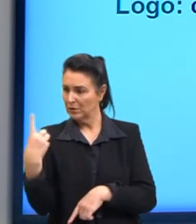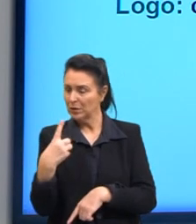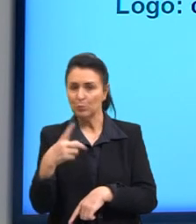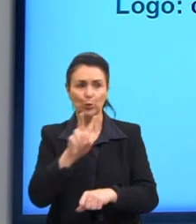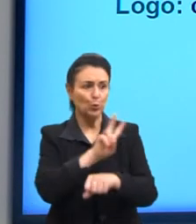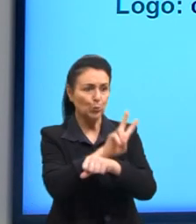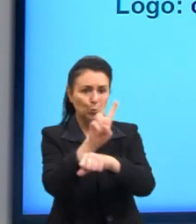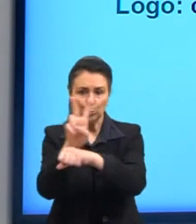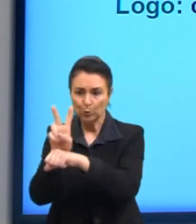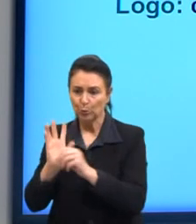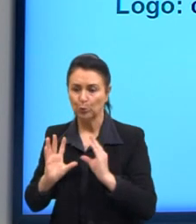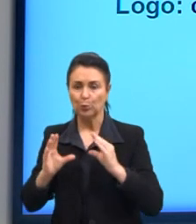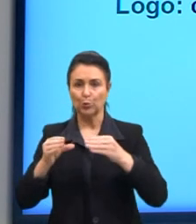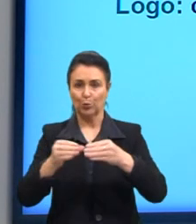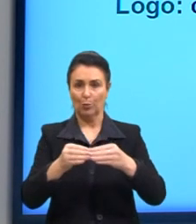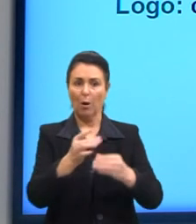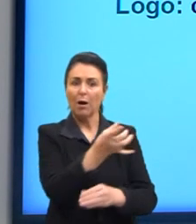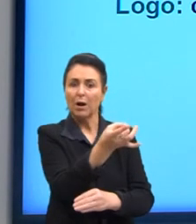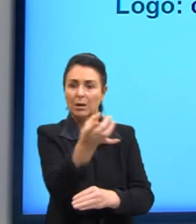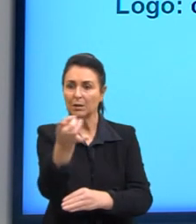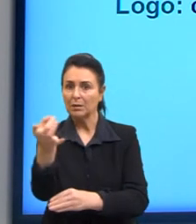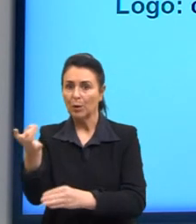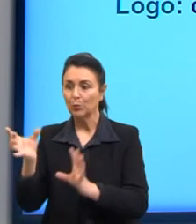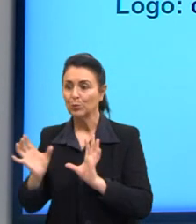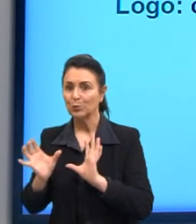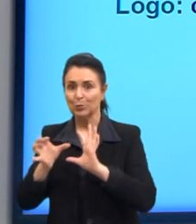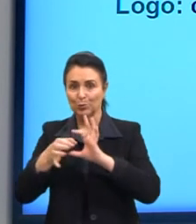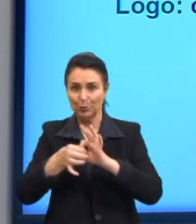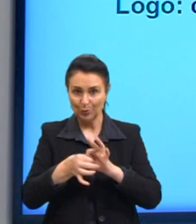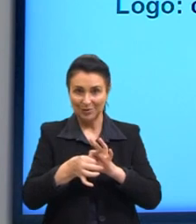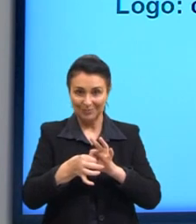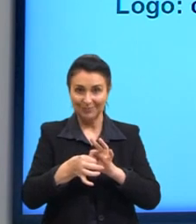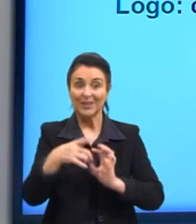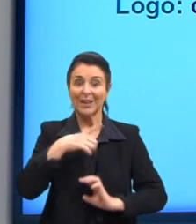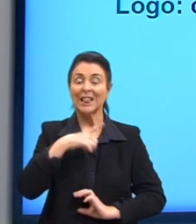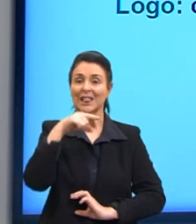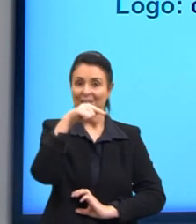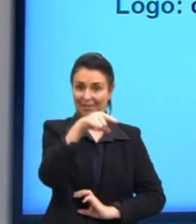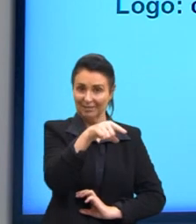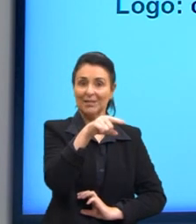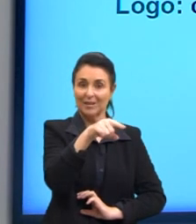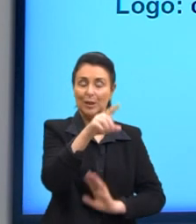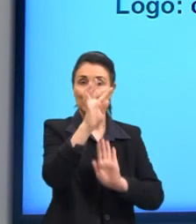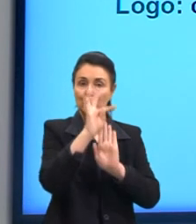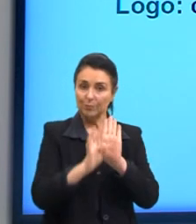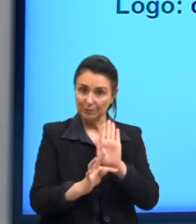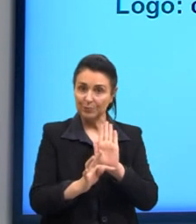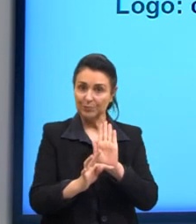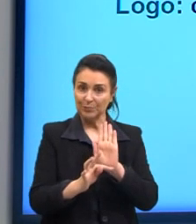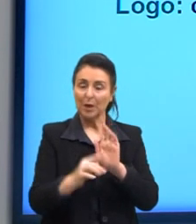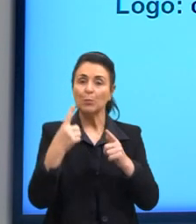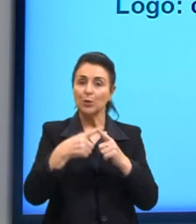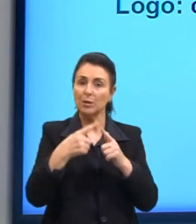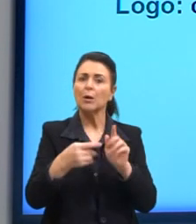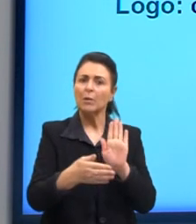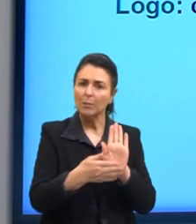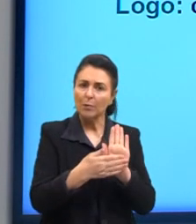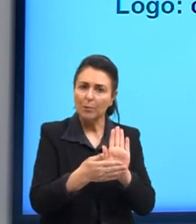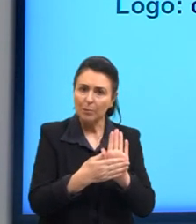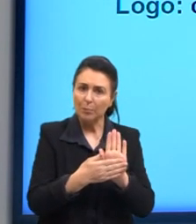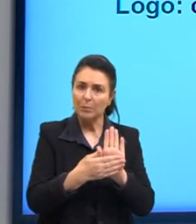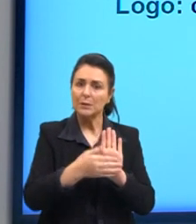bem grupal cada um desses conectores que está aqui está porque tem o seu propósito